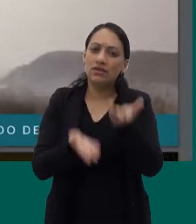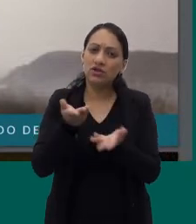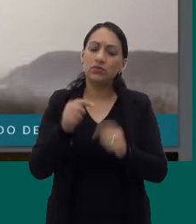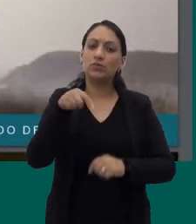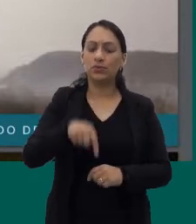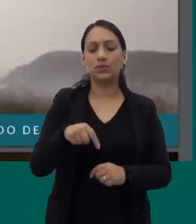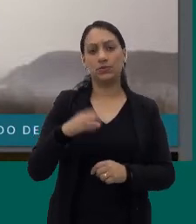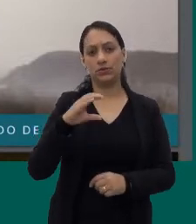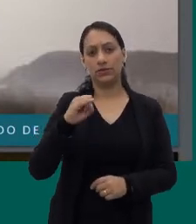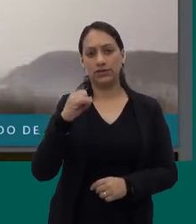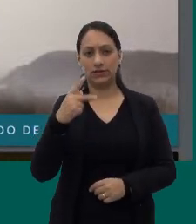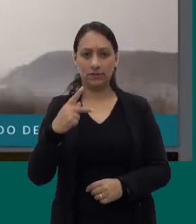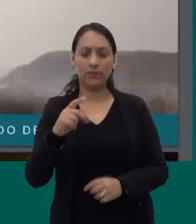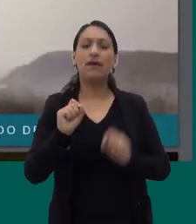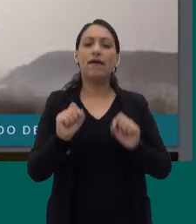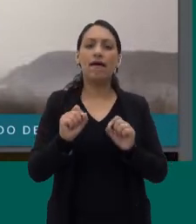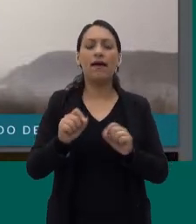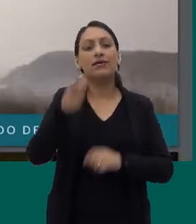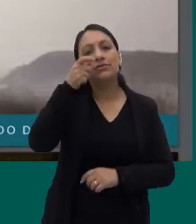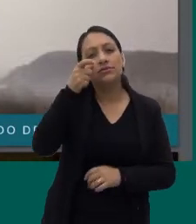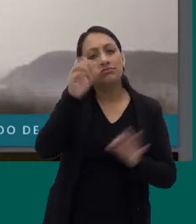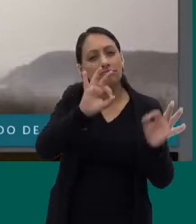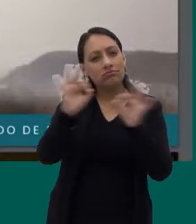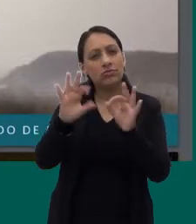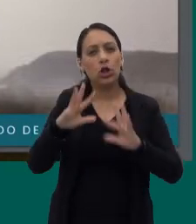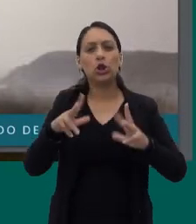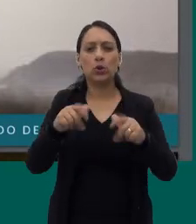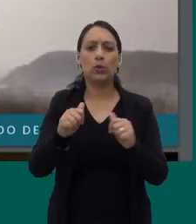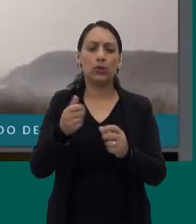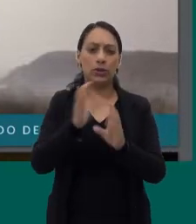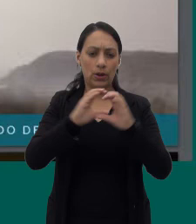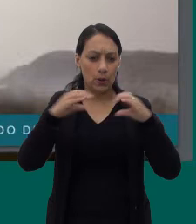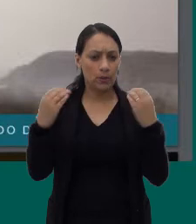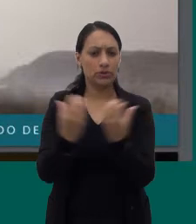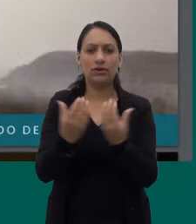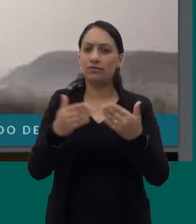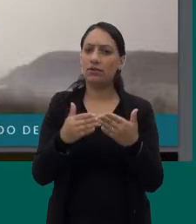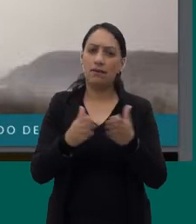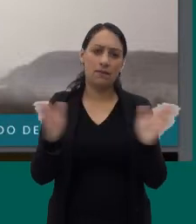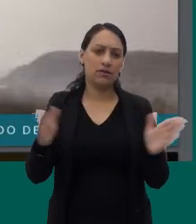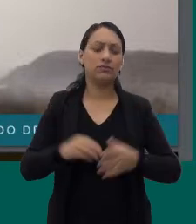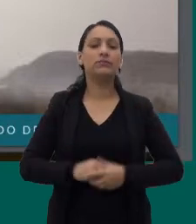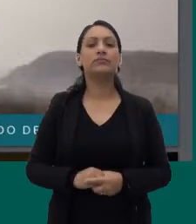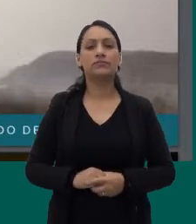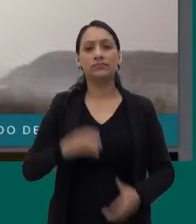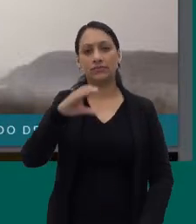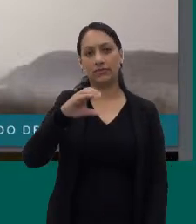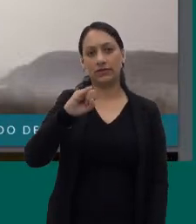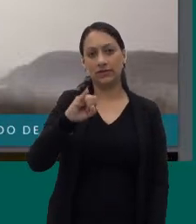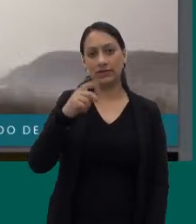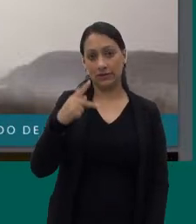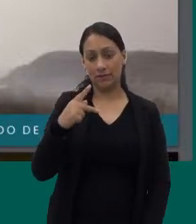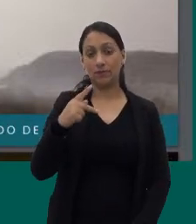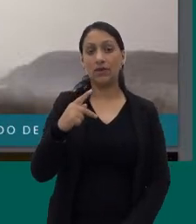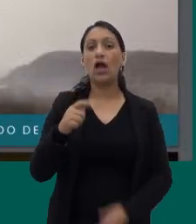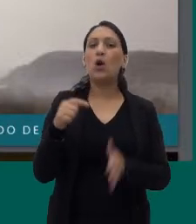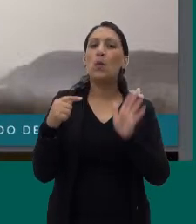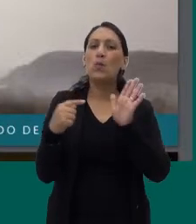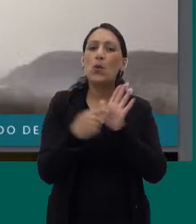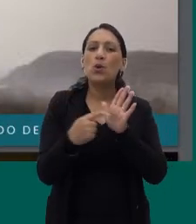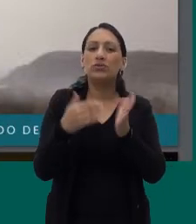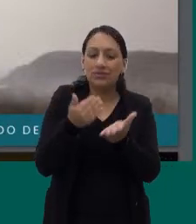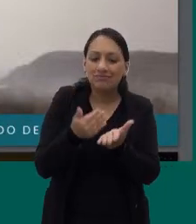quem está aí nos ouvindo, né? Em toda a comunidade pode fazer assim para nosso serviço. O CIP pode ser um ponto de